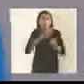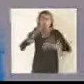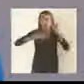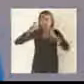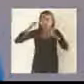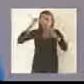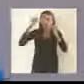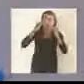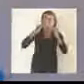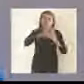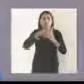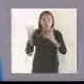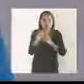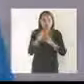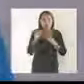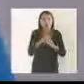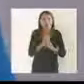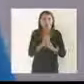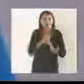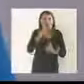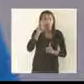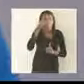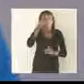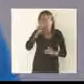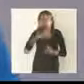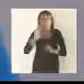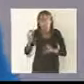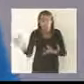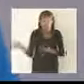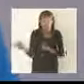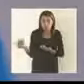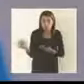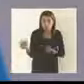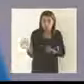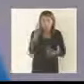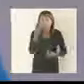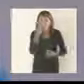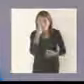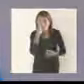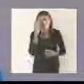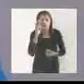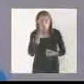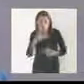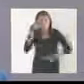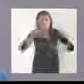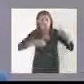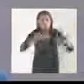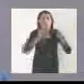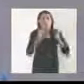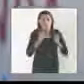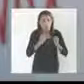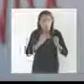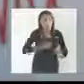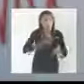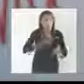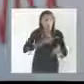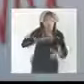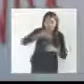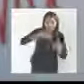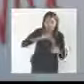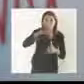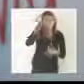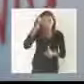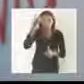do Quatraque, que cresceu sonhando em mudar o mundo, viu que a política podia mesmo mudar a vida de milhares de pessoas. Para quem não